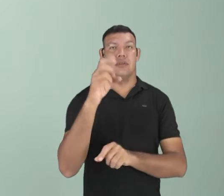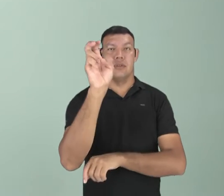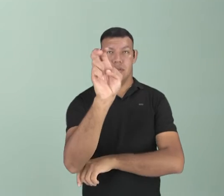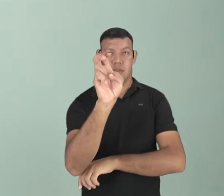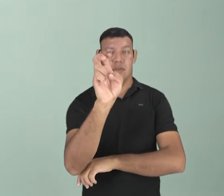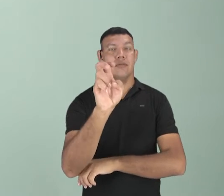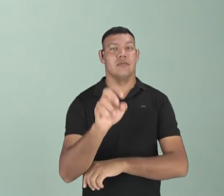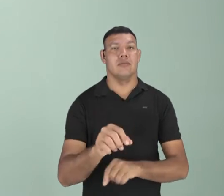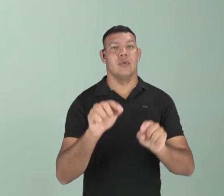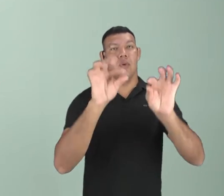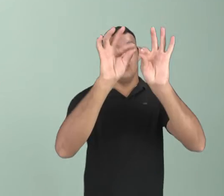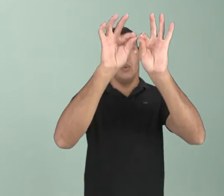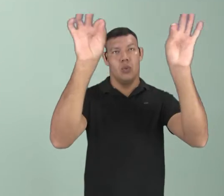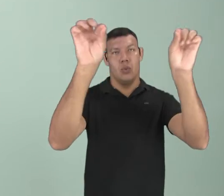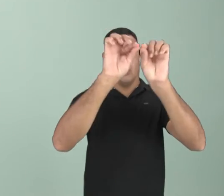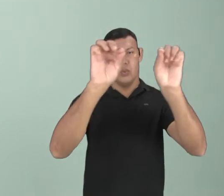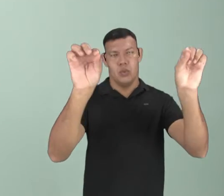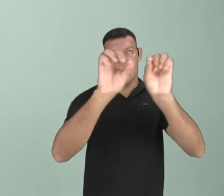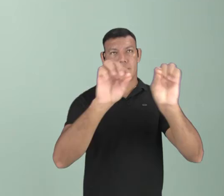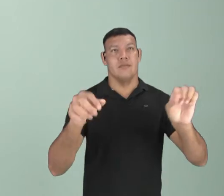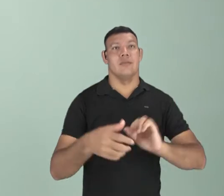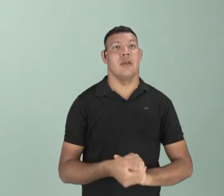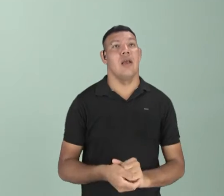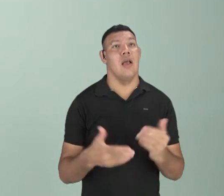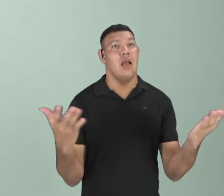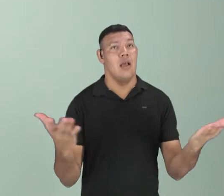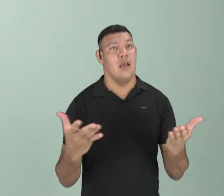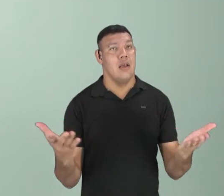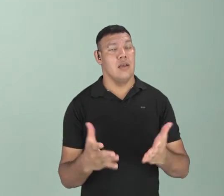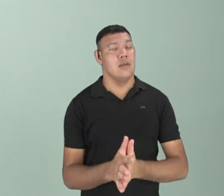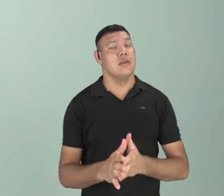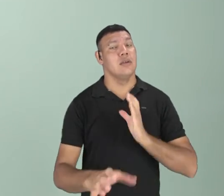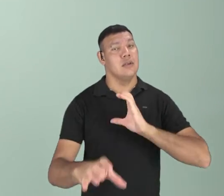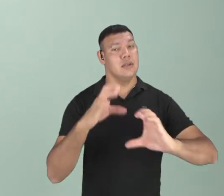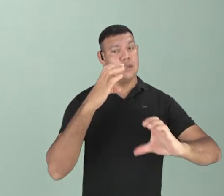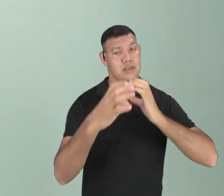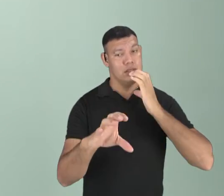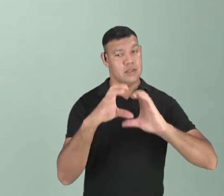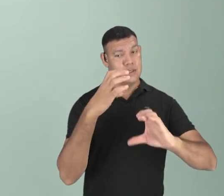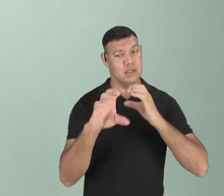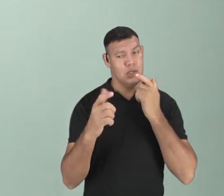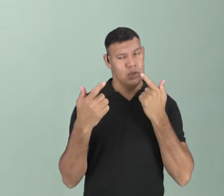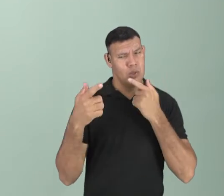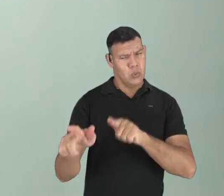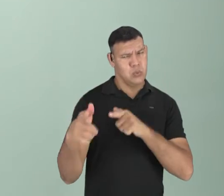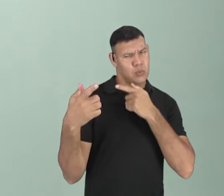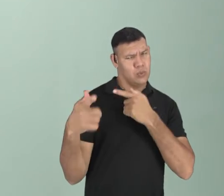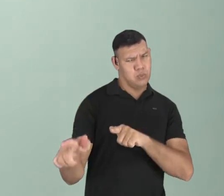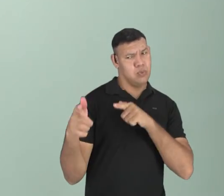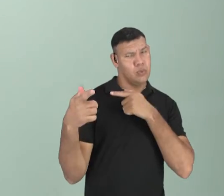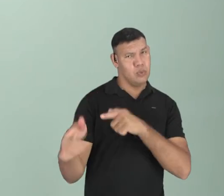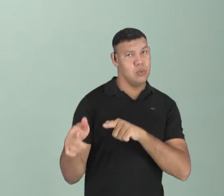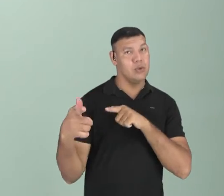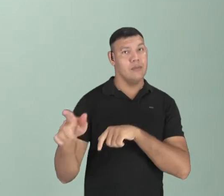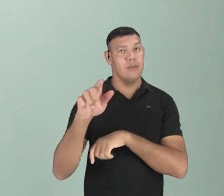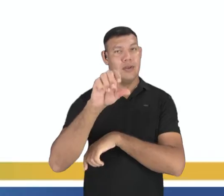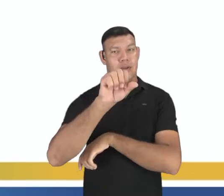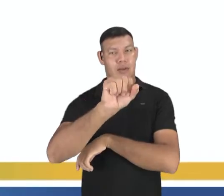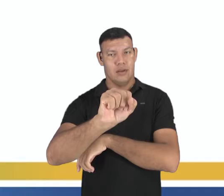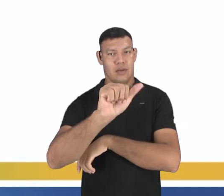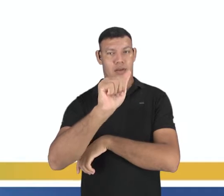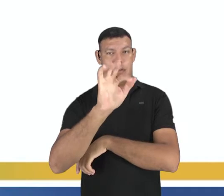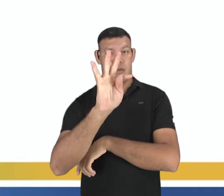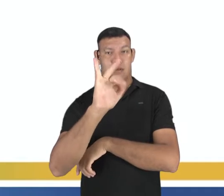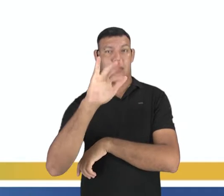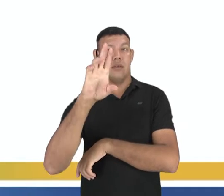Vamos lá para as cantigas de escárnio. Lembrando que agora nós vamos entrar nas sátiras, ok? Vamos